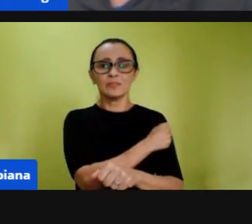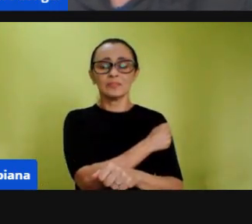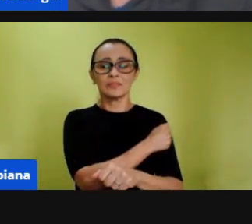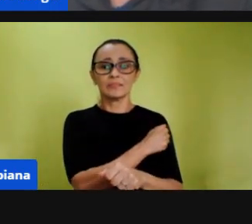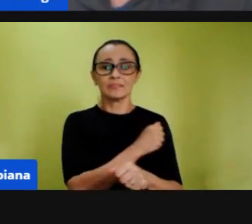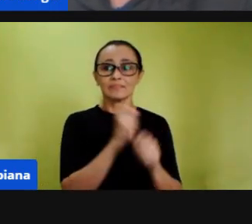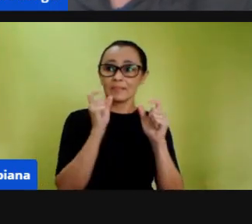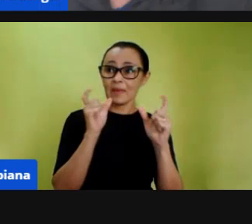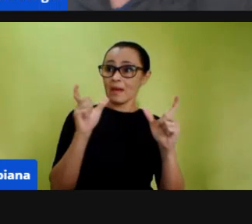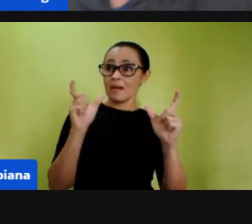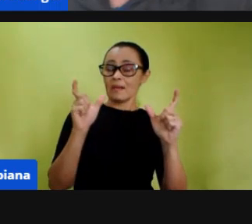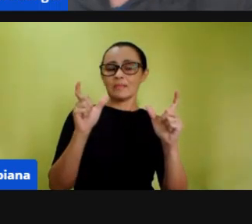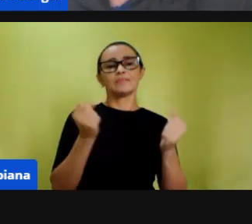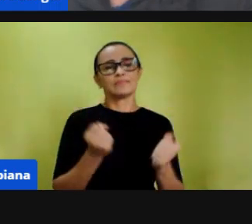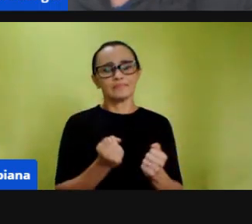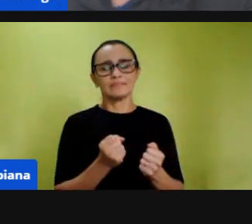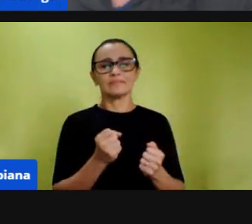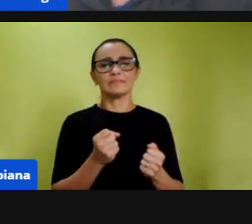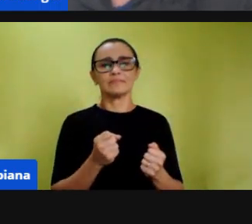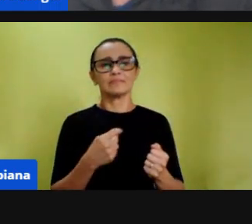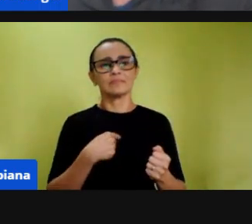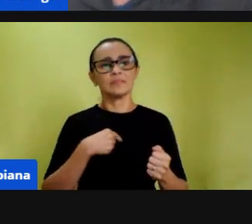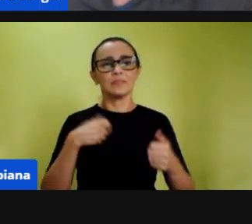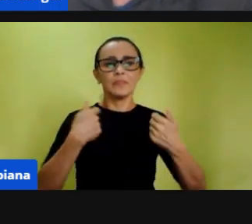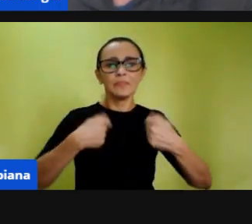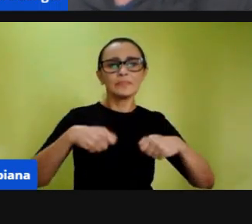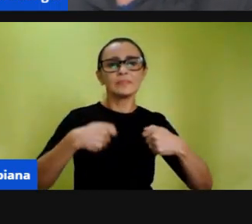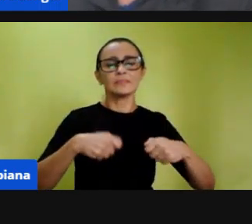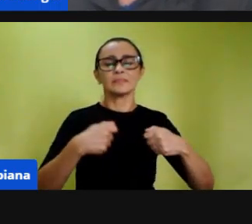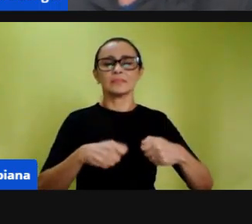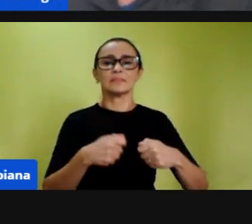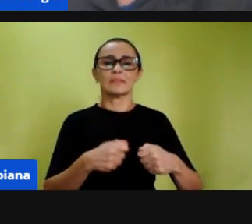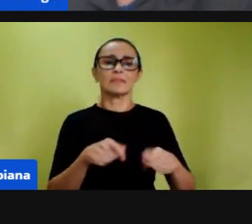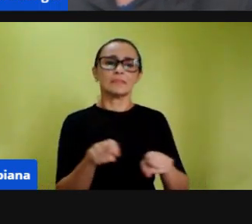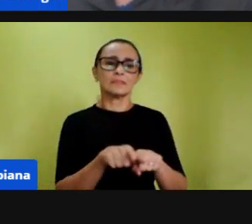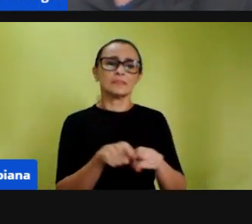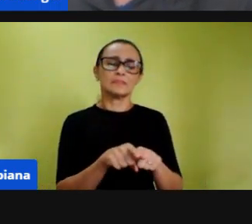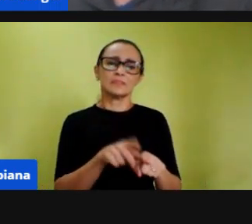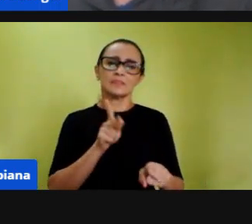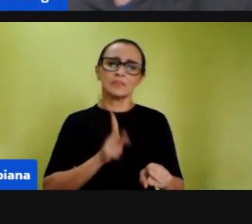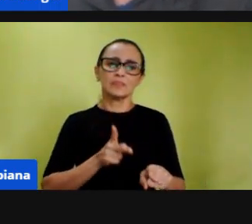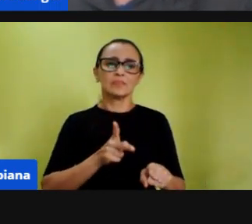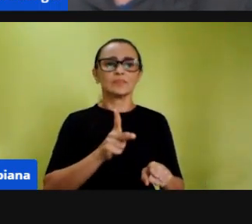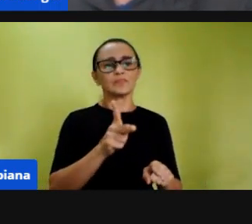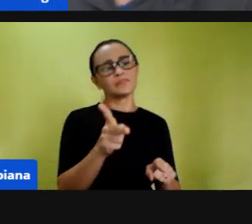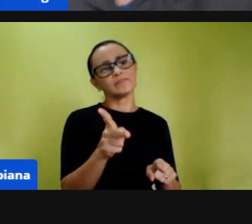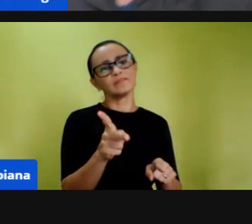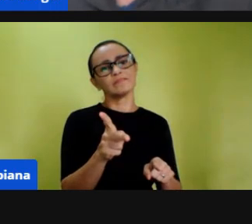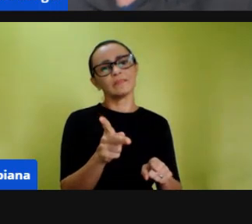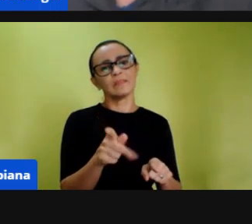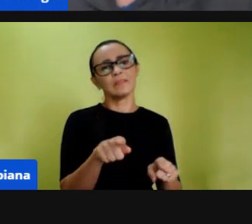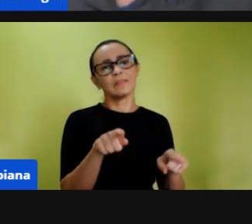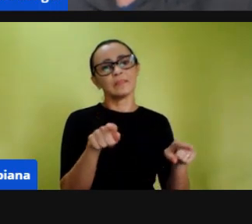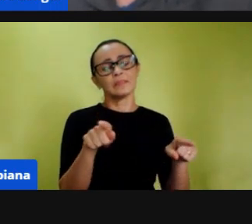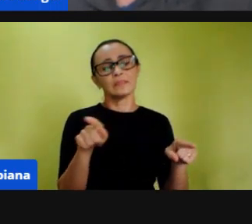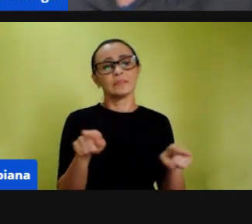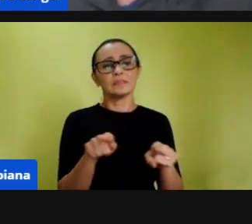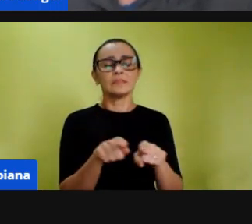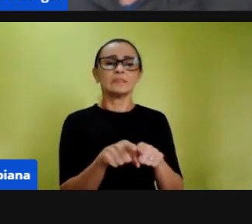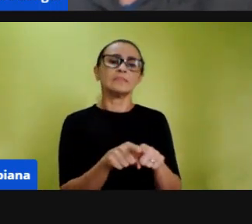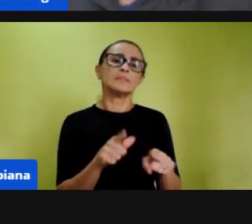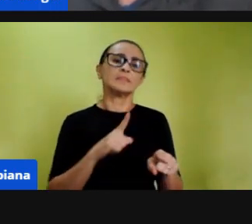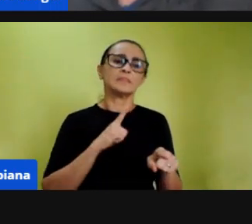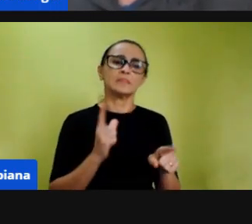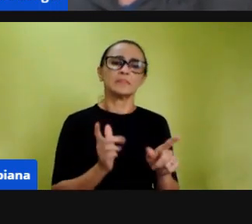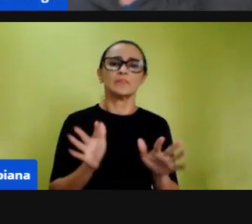eu precisava arrumar uma forma de dar continuidade na aula durante o vídeo e finalizar também essa aula. Essa aula ela